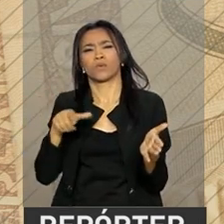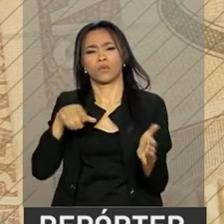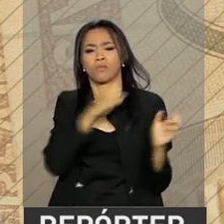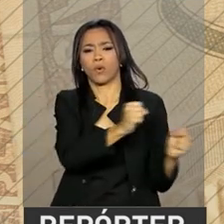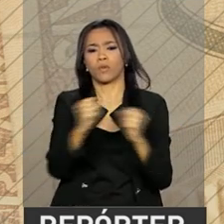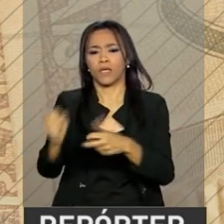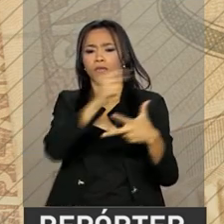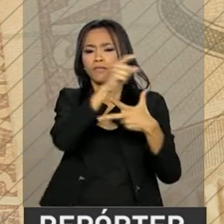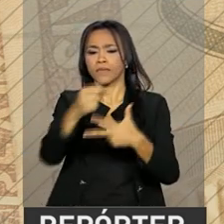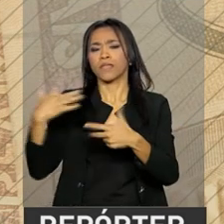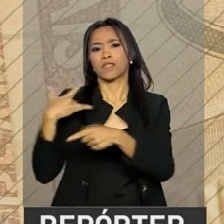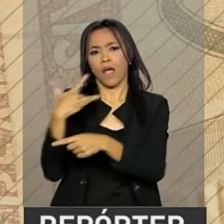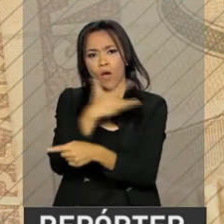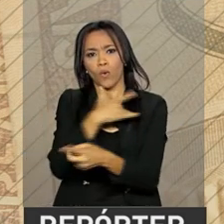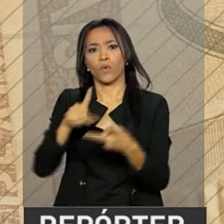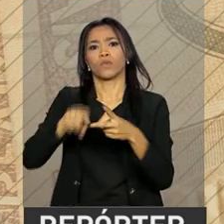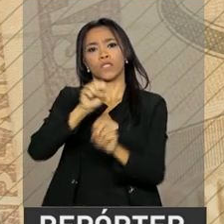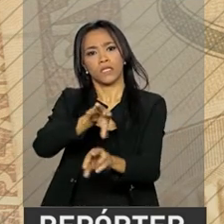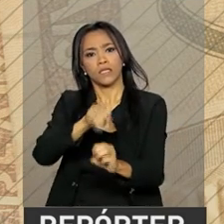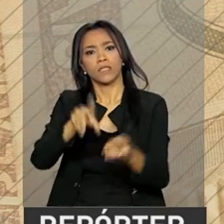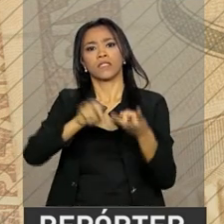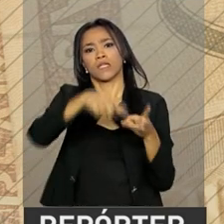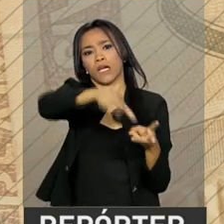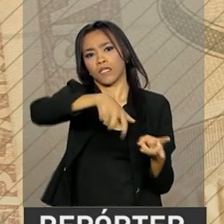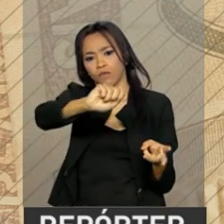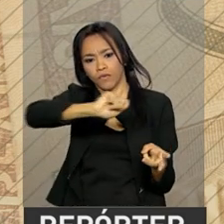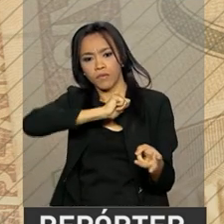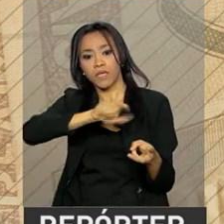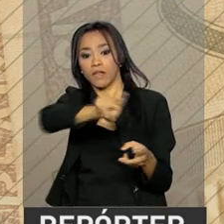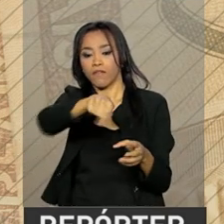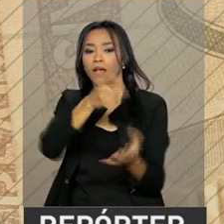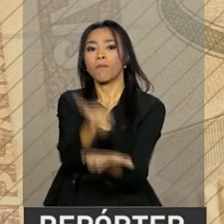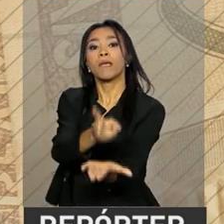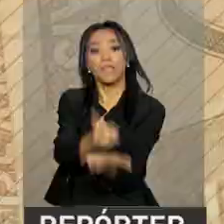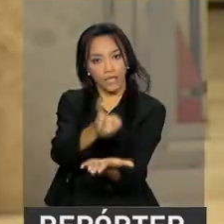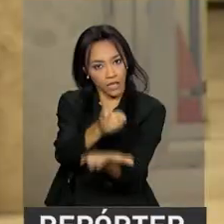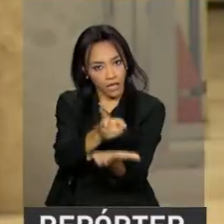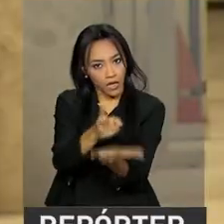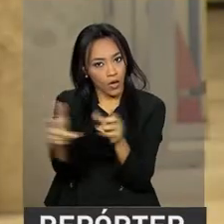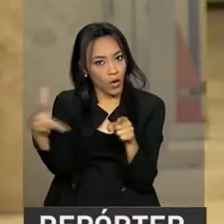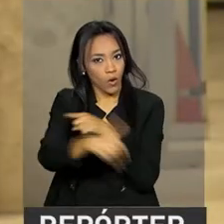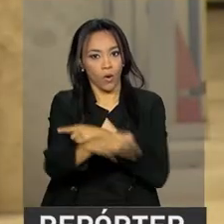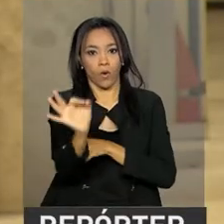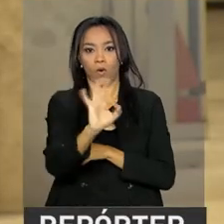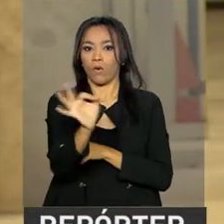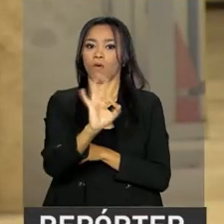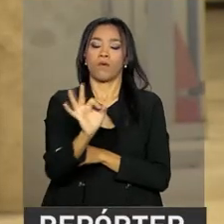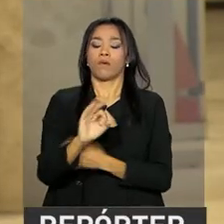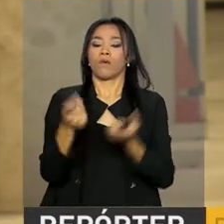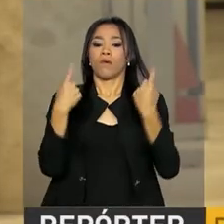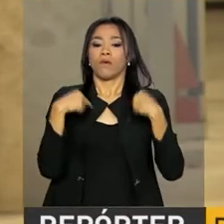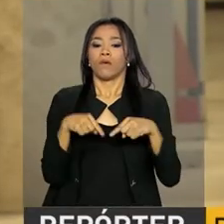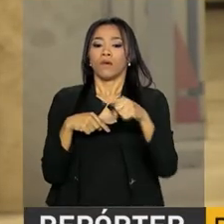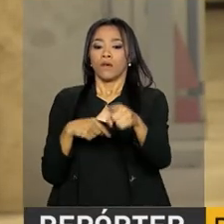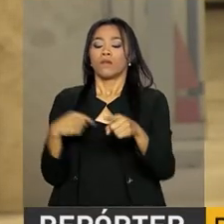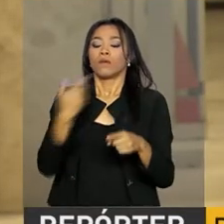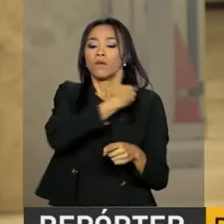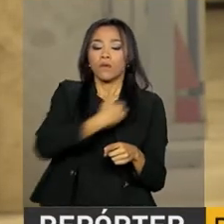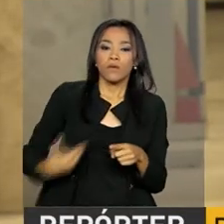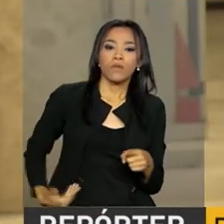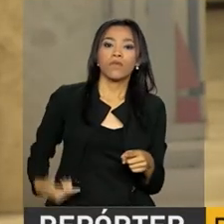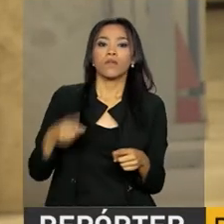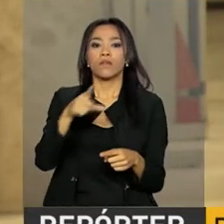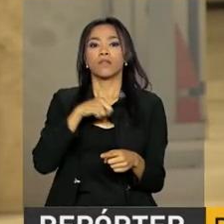saúde educação e o bolsa família vão ser preservados o governo prevê ainda uma receita extra de